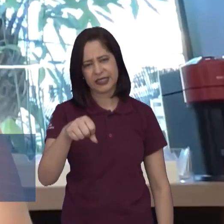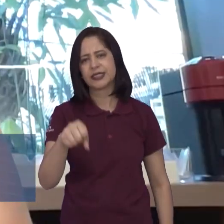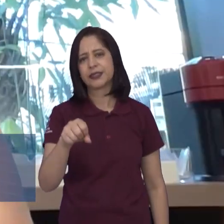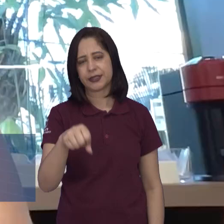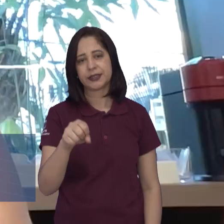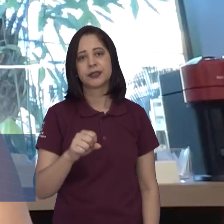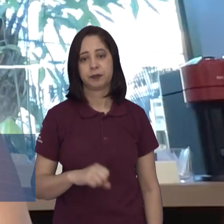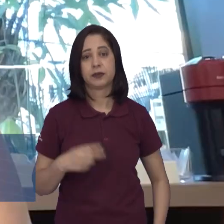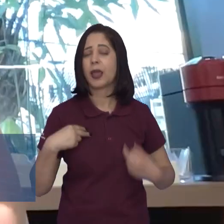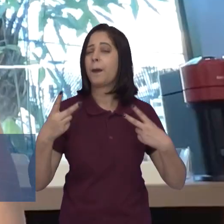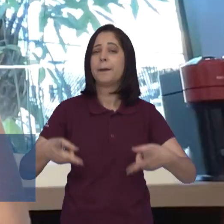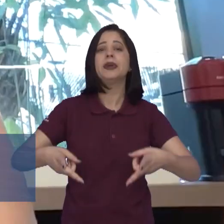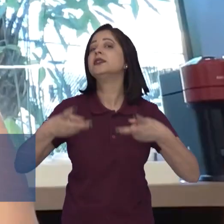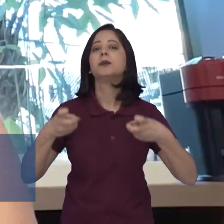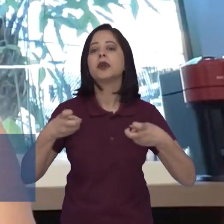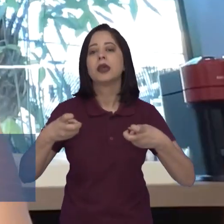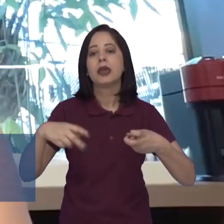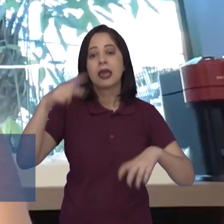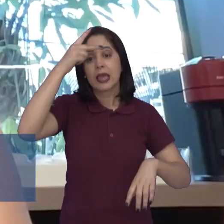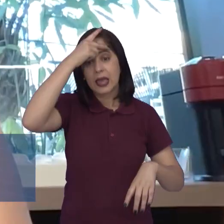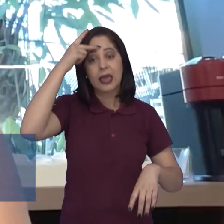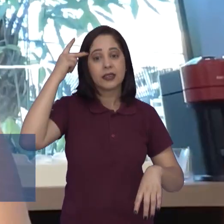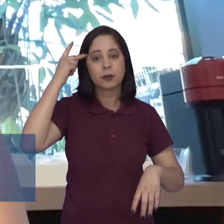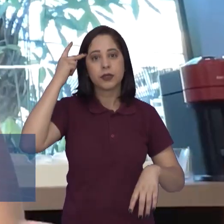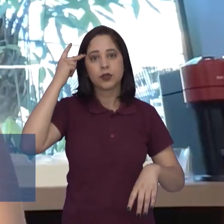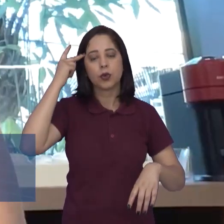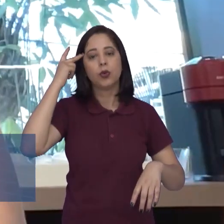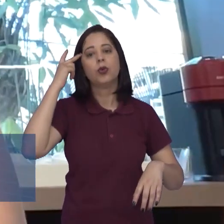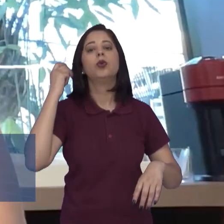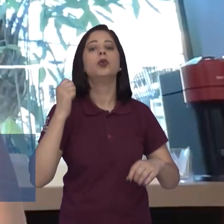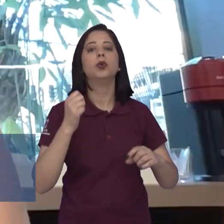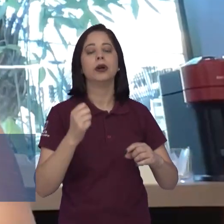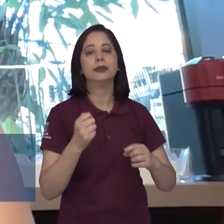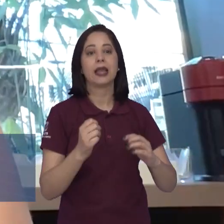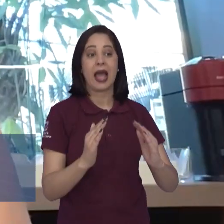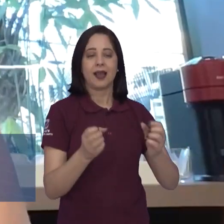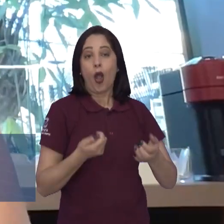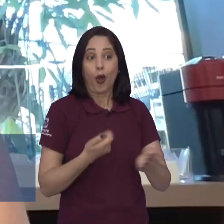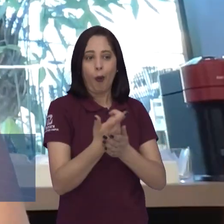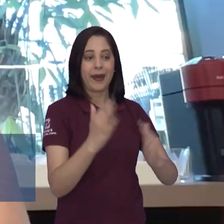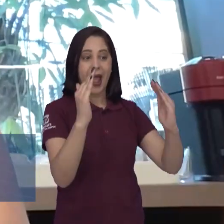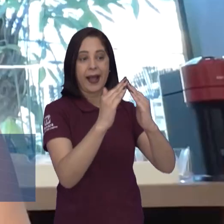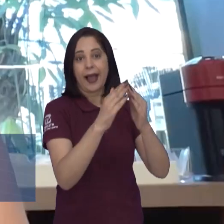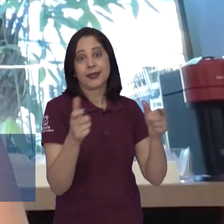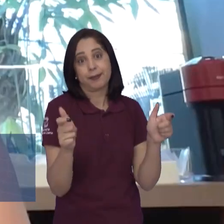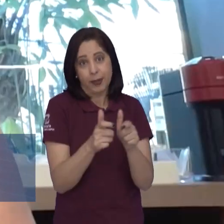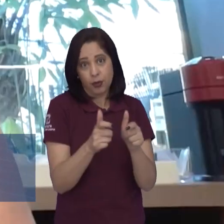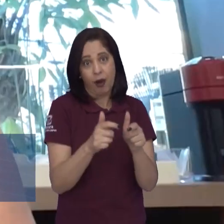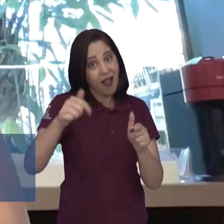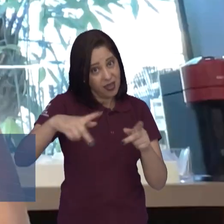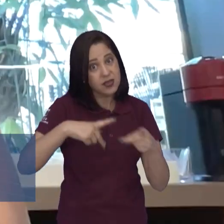que a gente mais percebe hoje em dia é que as pessoas estão morando em lugares menores, né? Como a Maria falou. E isso vem sendo refletido aqui em São